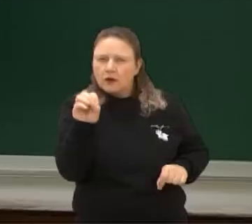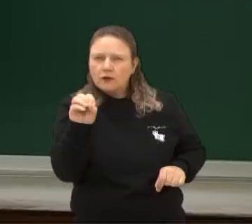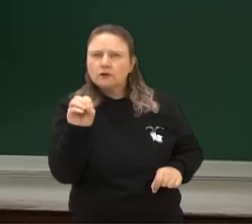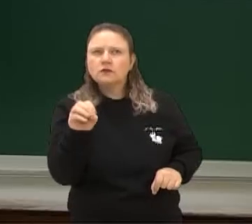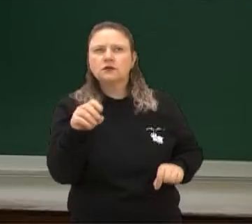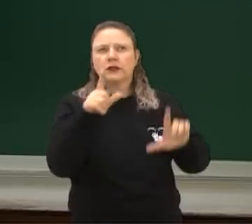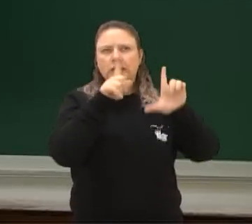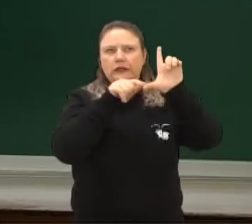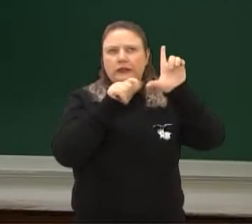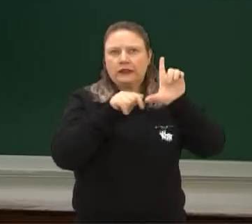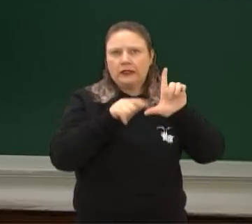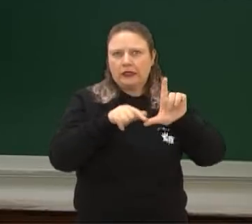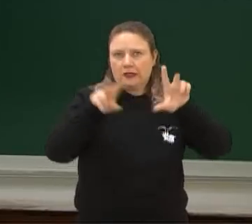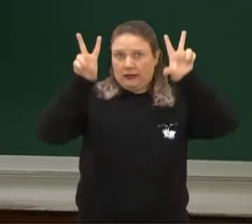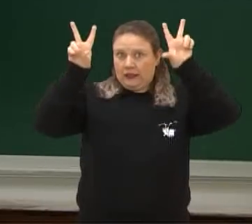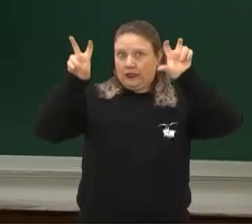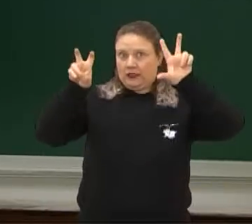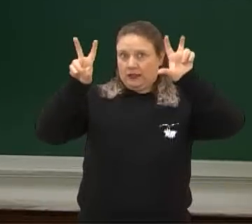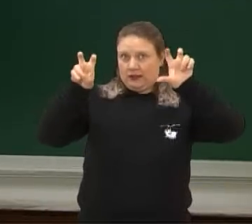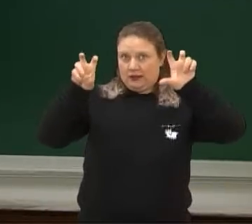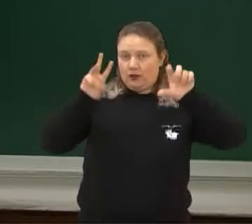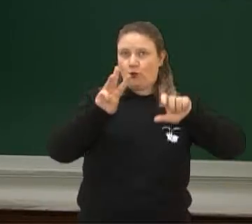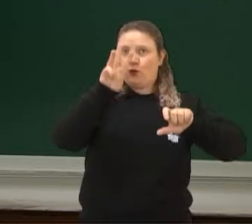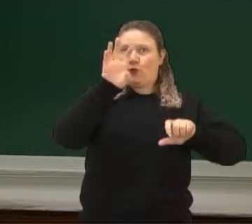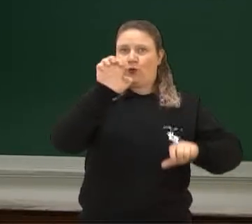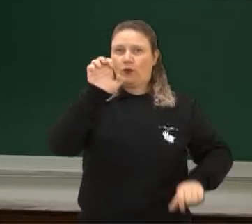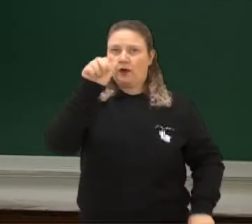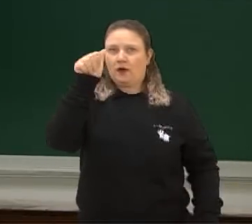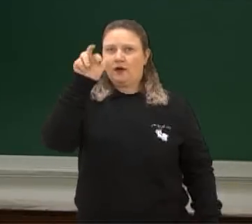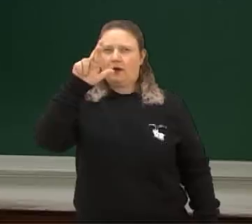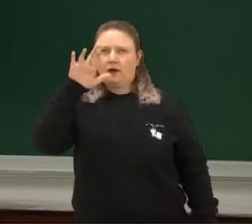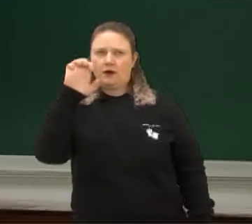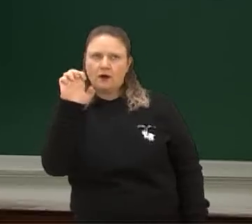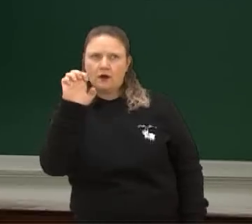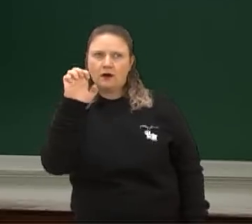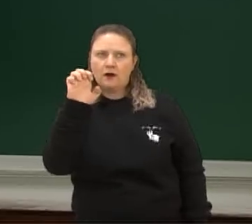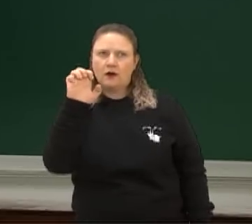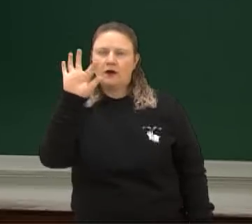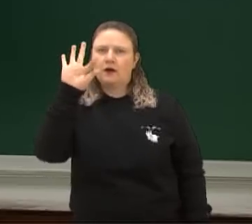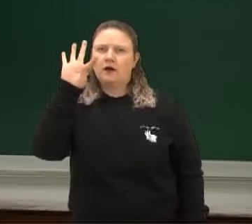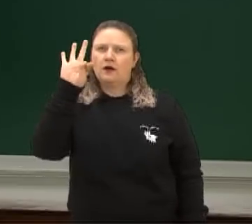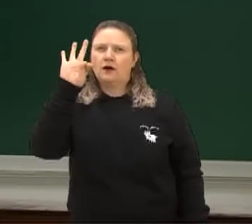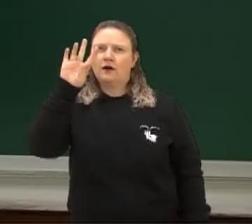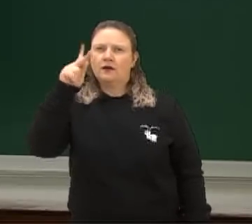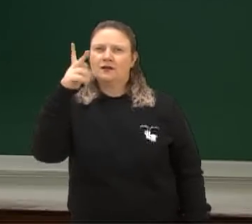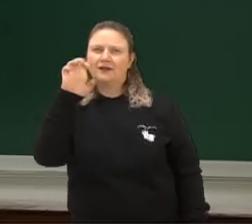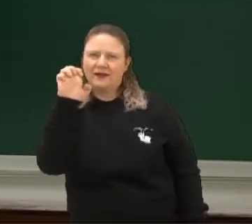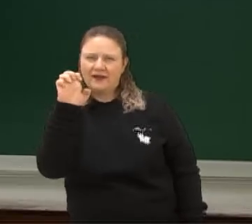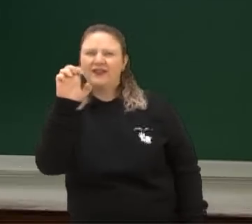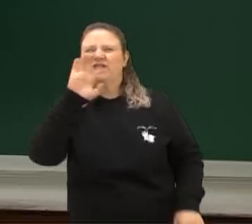veja a letra da música completa, estude a música, que é bem interessante, ok?